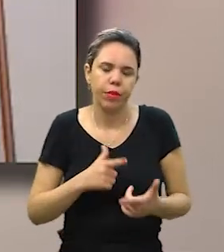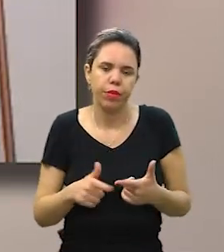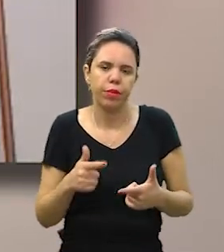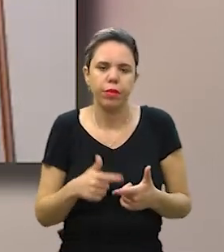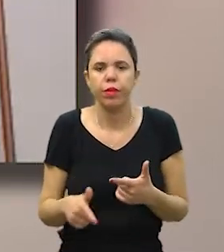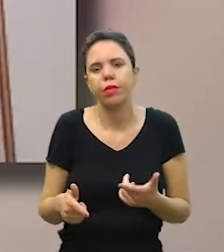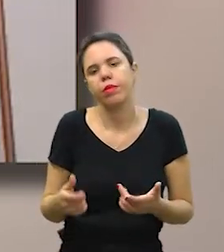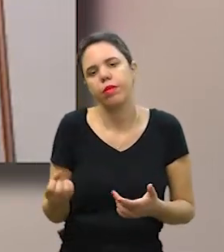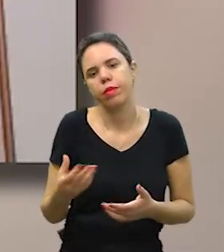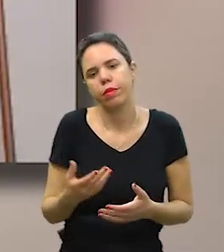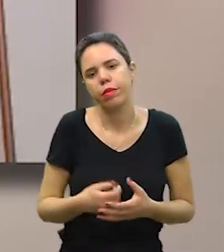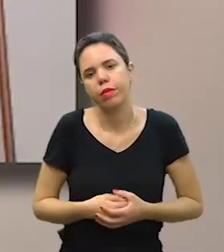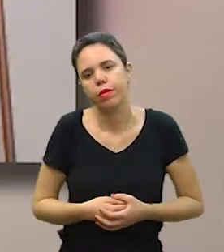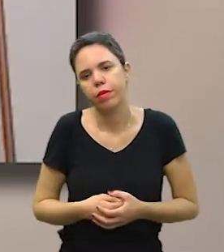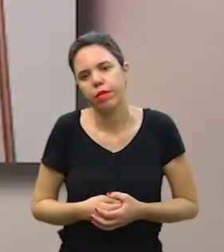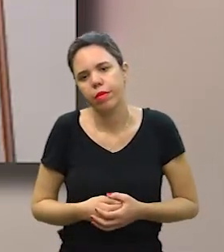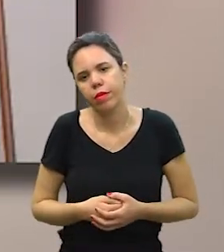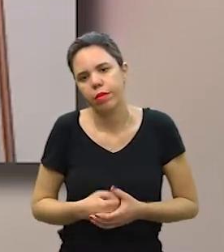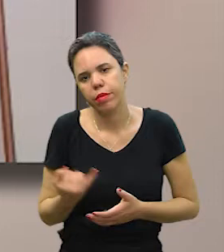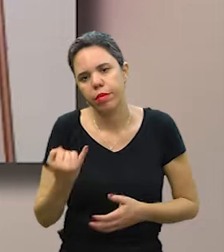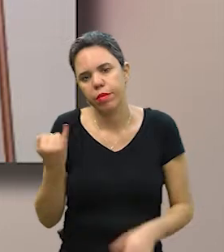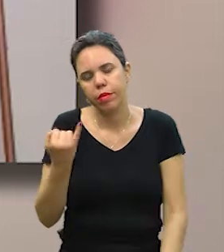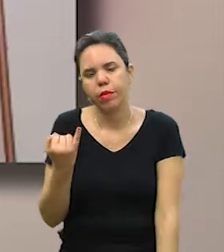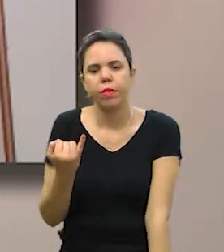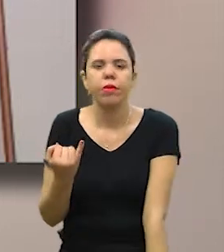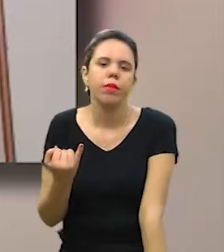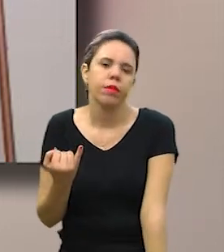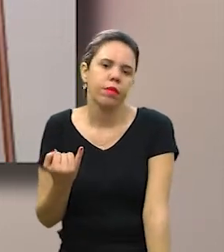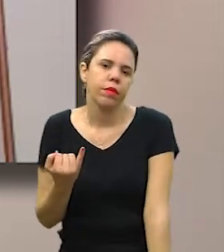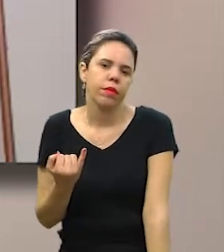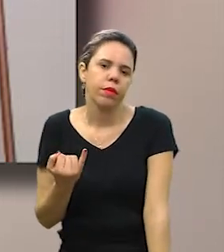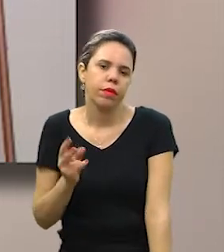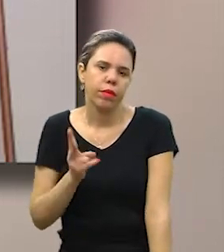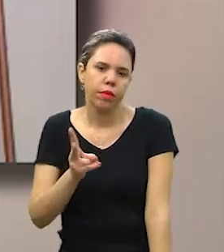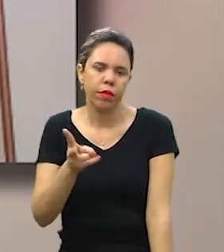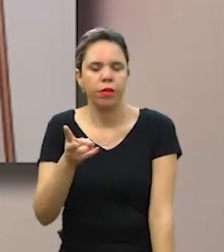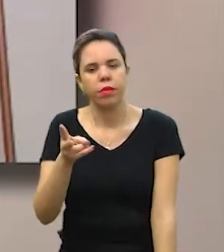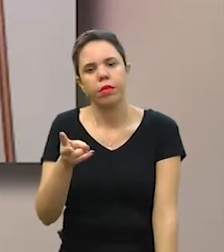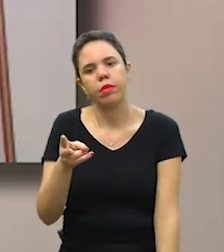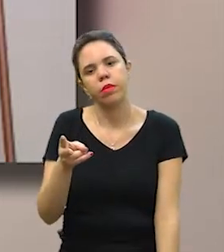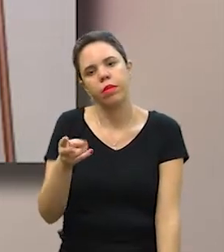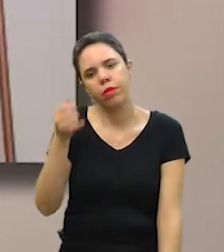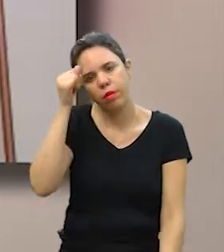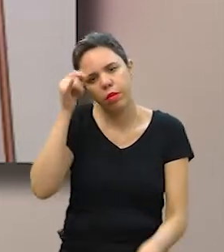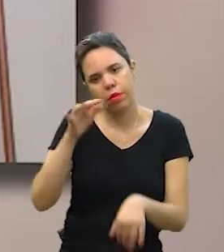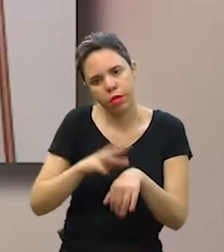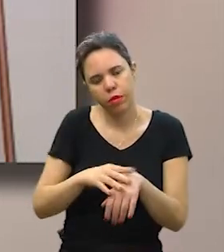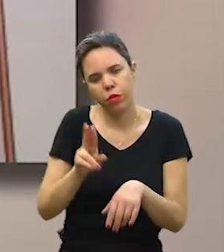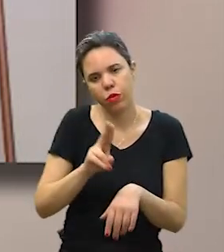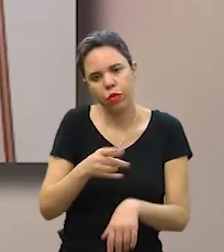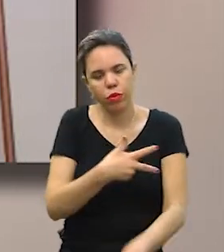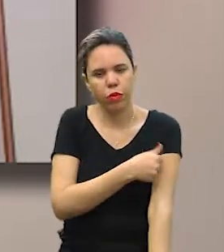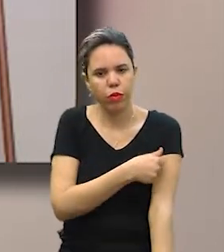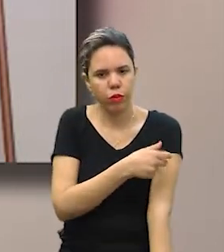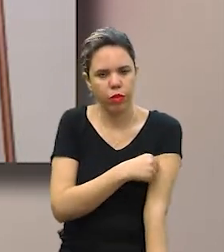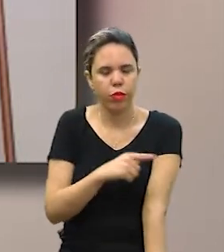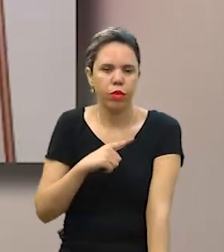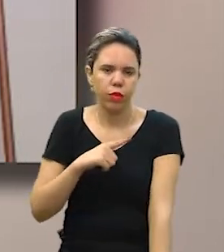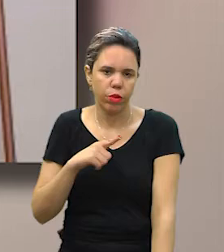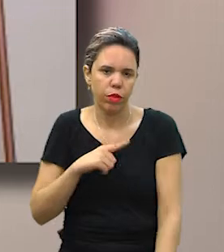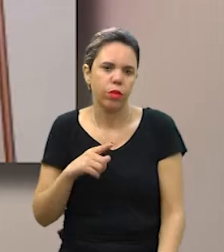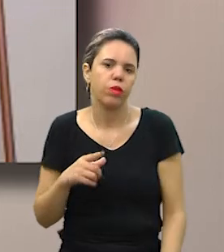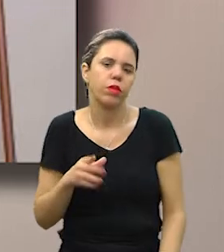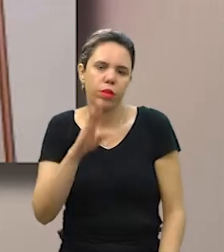a ver casos novamente. Então, a importância de prevenção, que é através das vacinas que nós